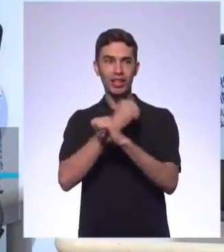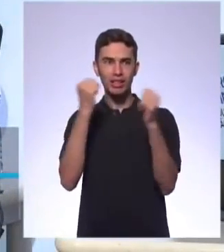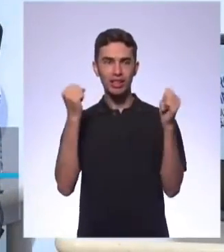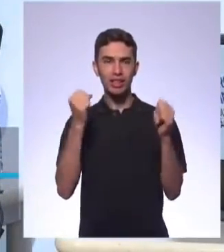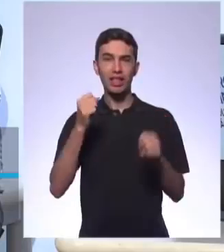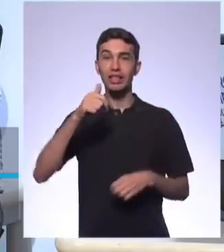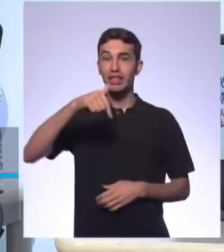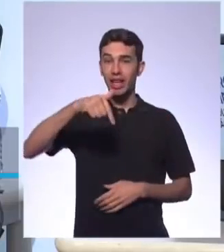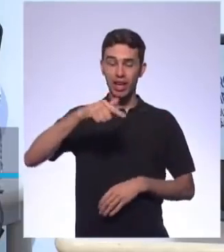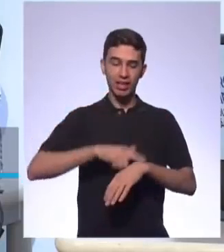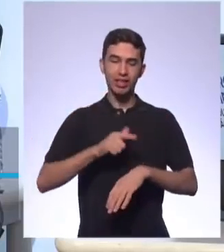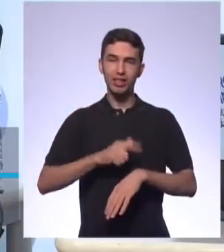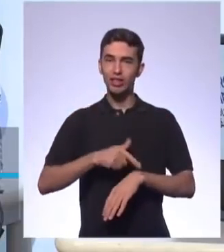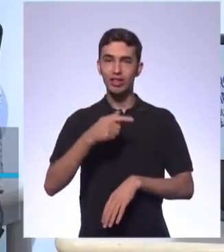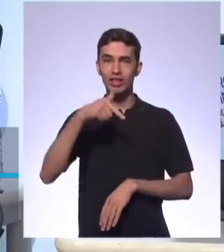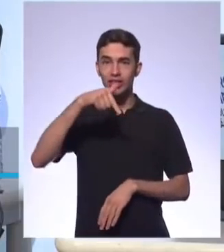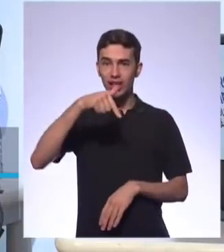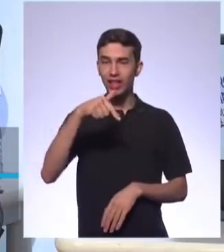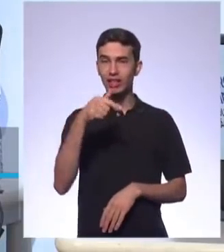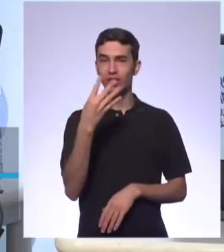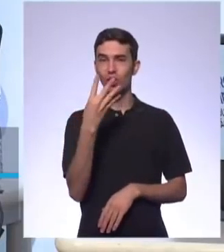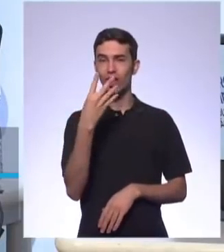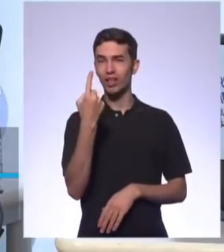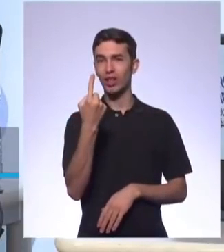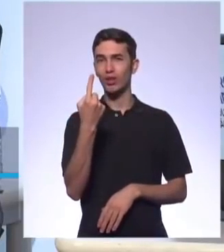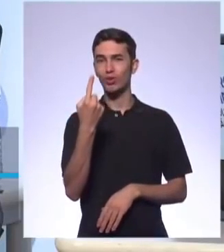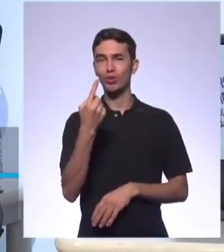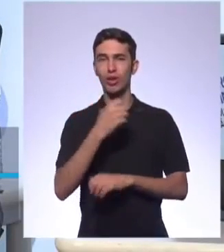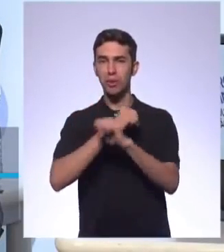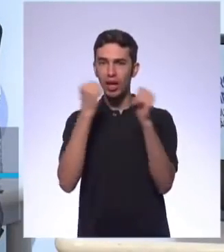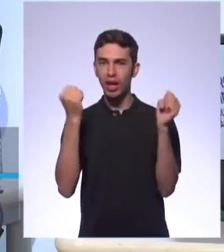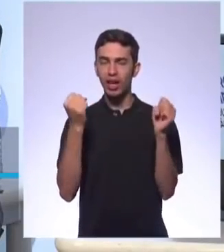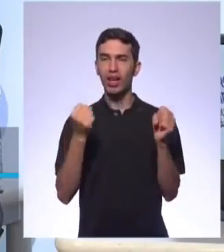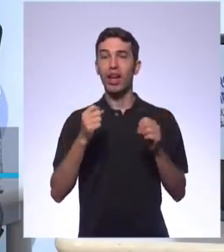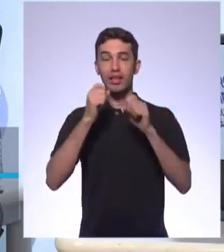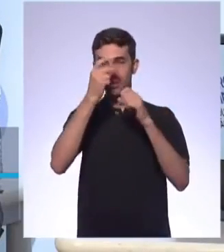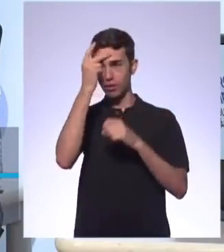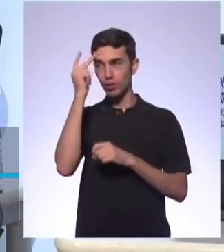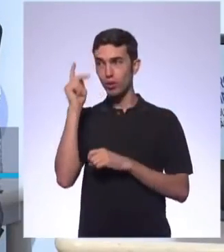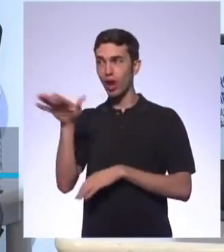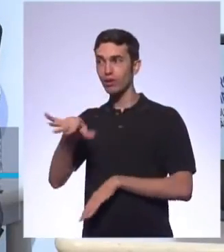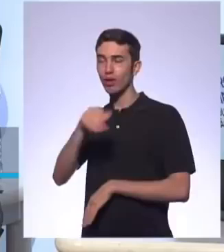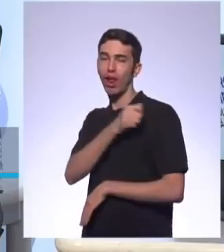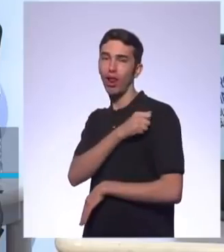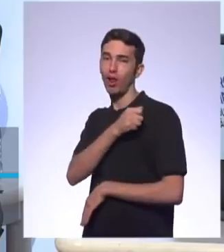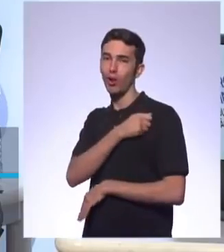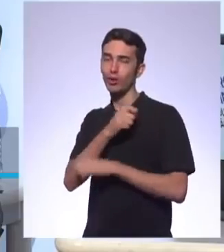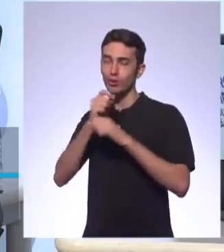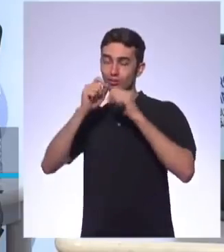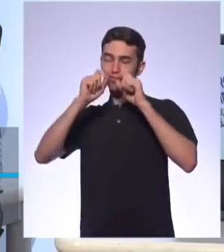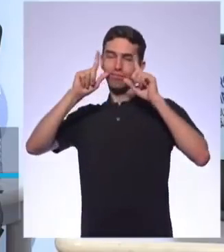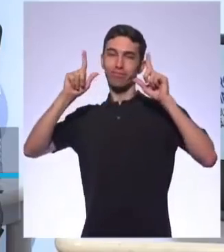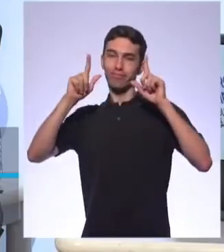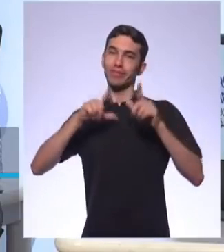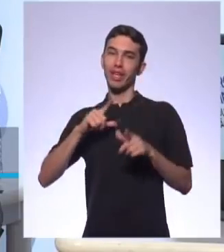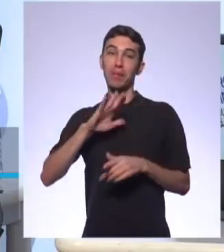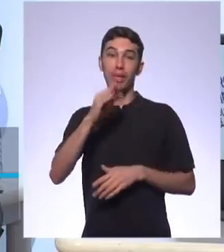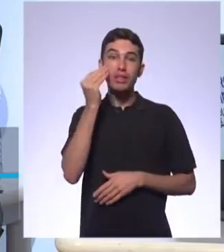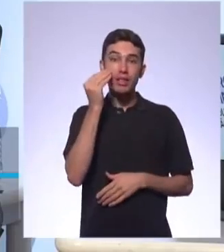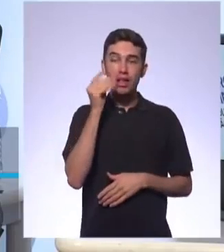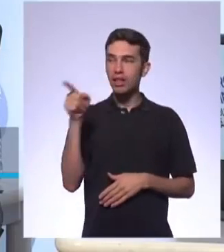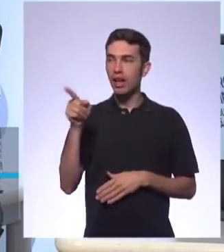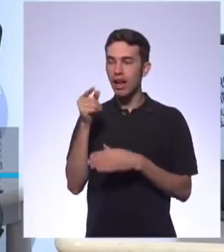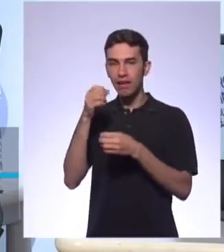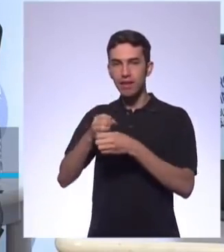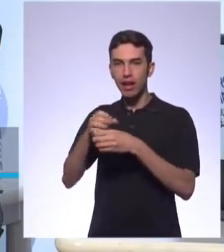não, 7h41 da manhã, o relógio aqui está errado. E aí, os alunos estão acordando. Mas tentem aí entrar nas salas de vocês e ver se vocês